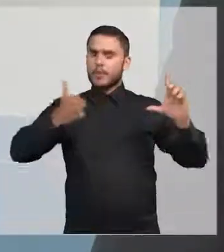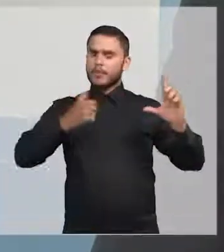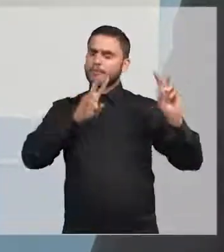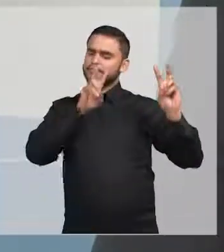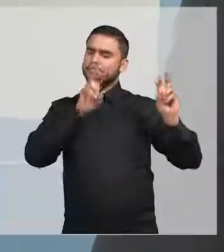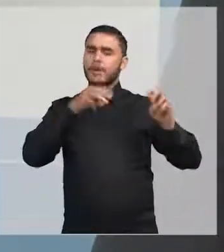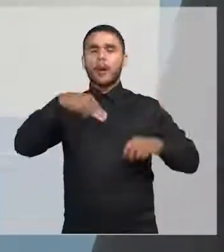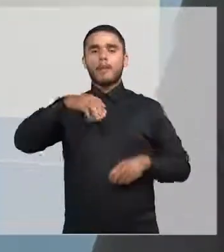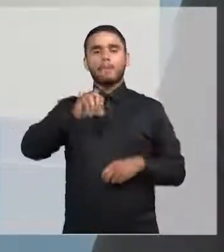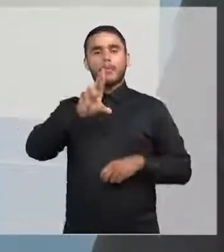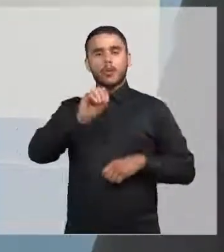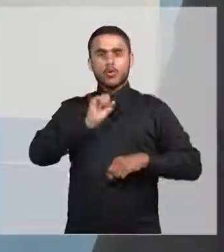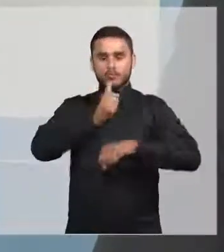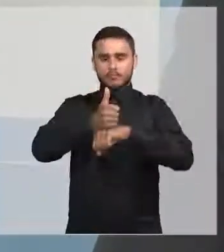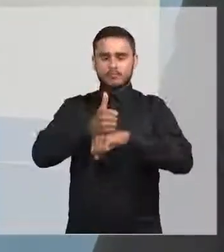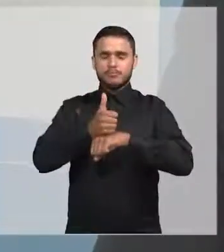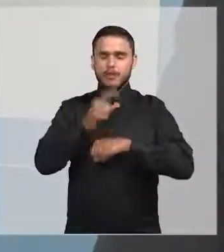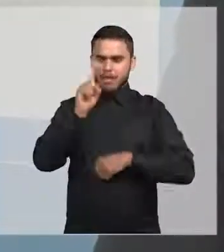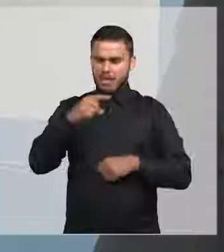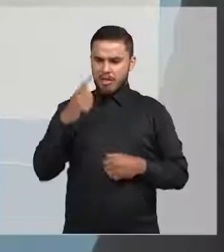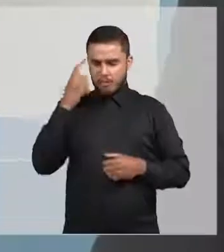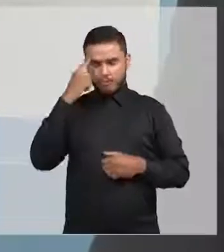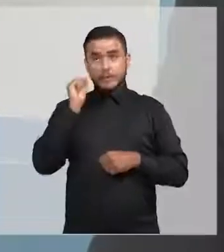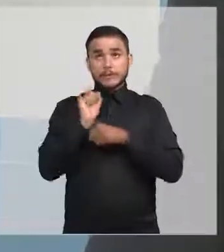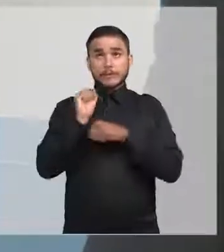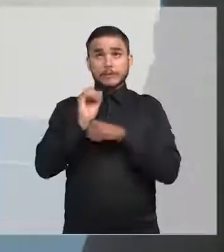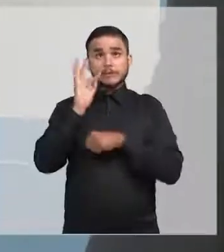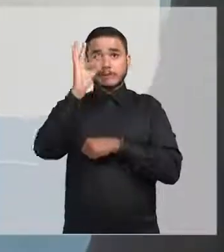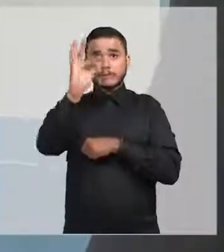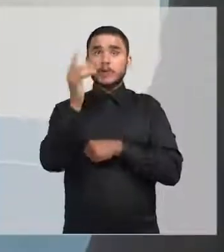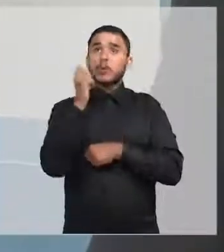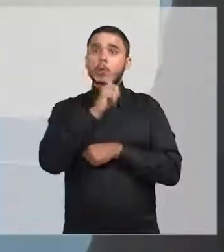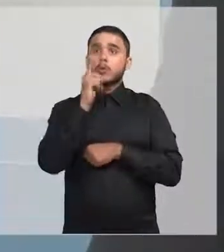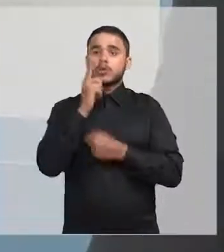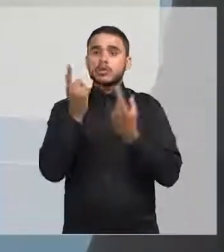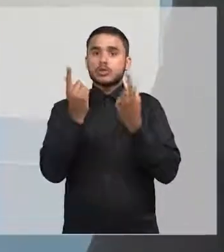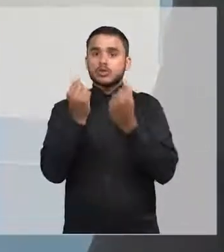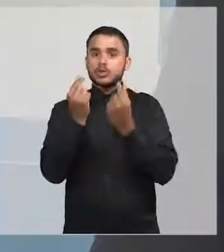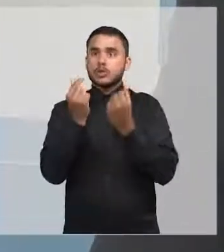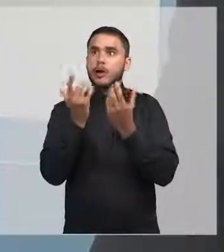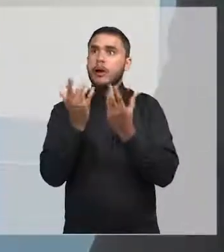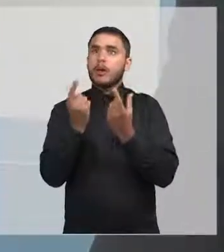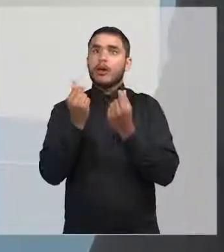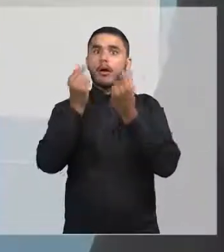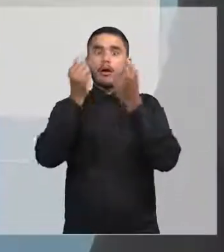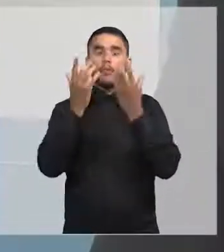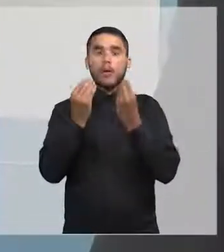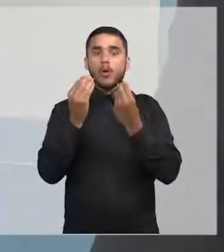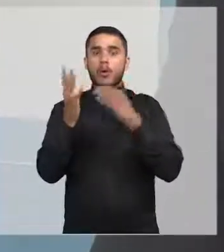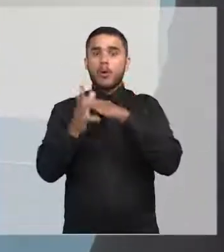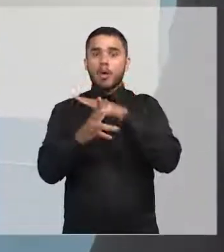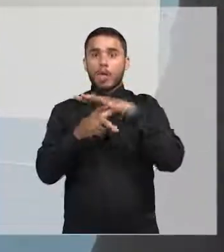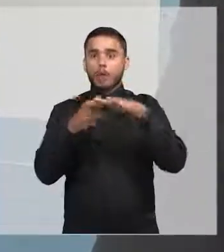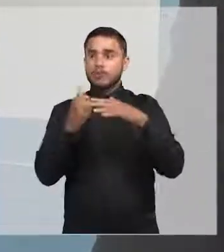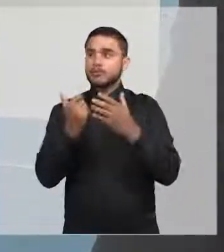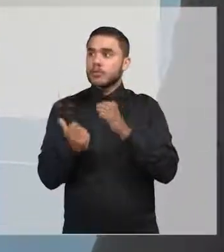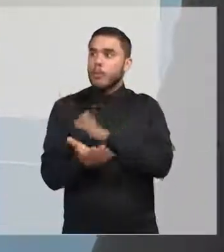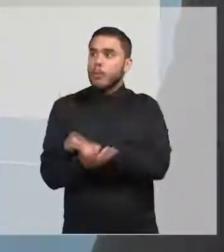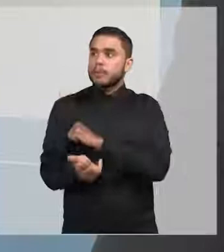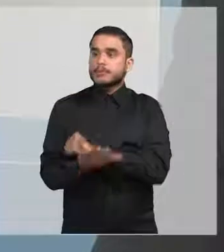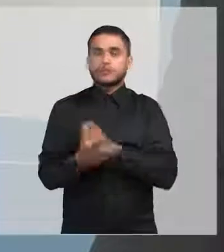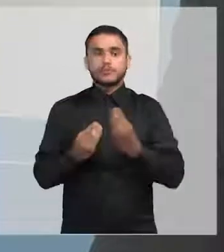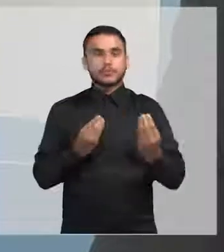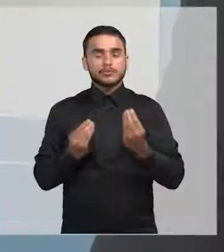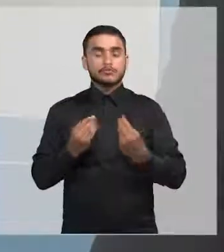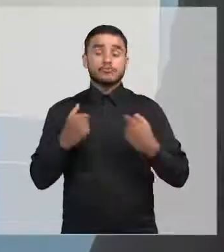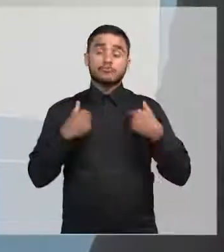não teremos mais aqueles esgotos, né, na Globo, saindo dinheiro. Pode ser que apareça muito ele prendendo gente ainda por aí,